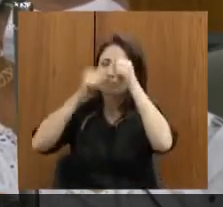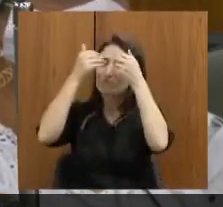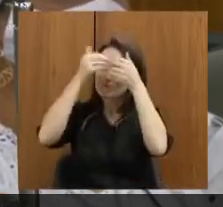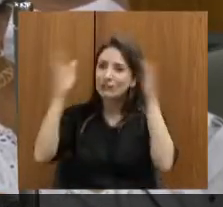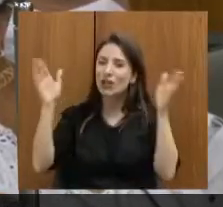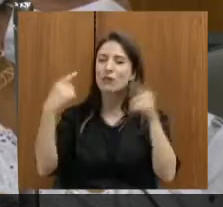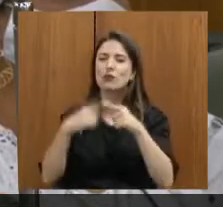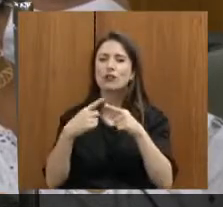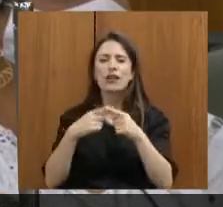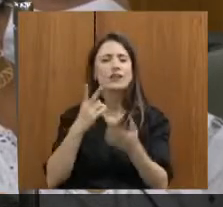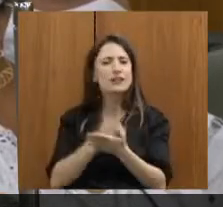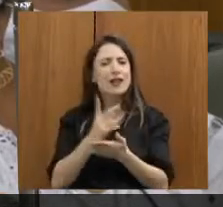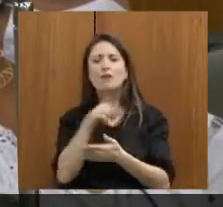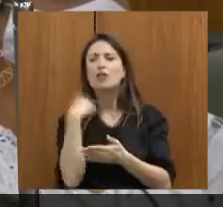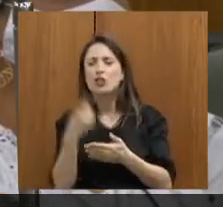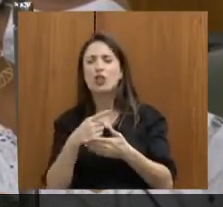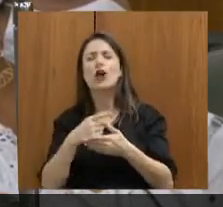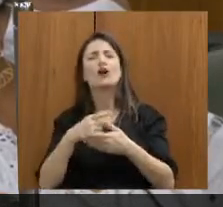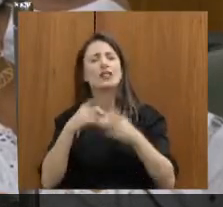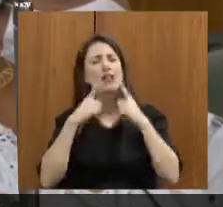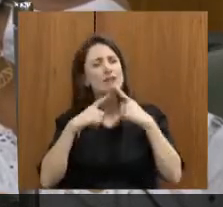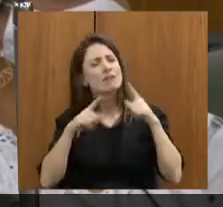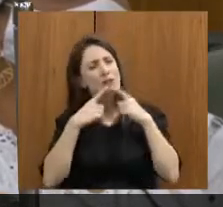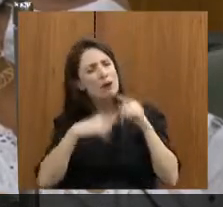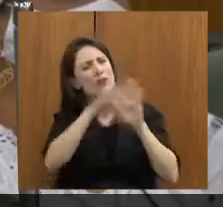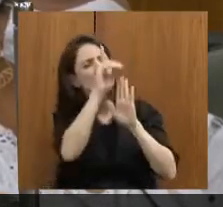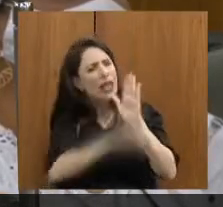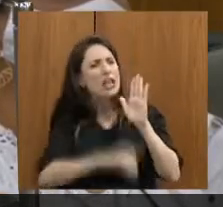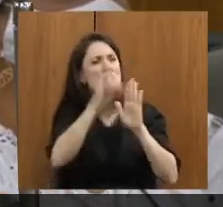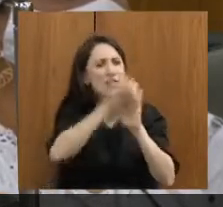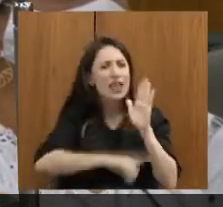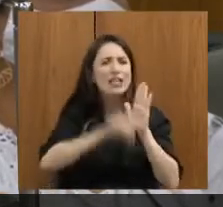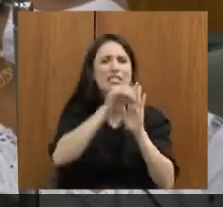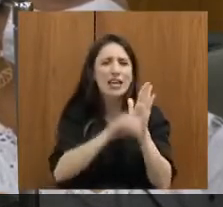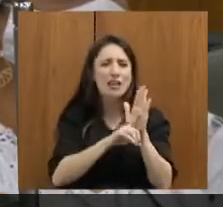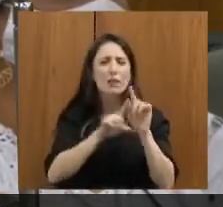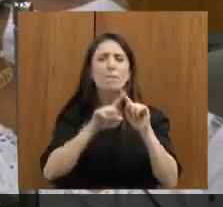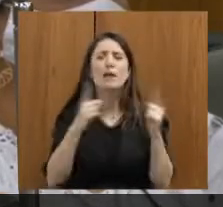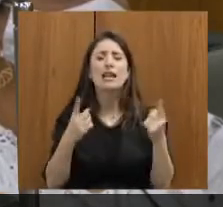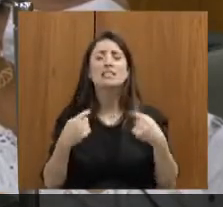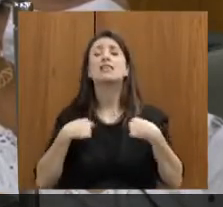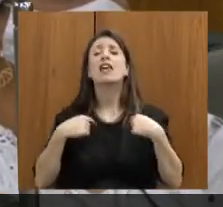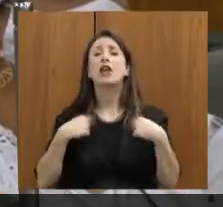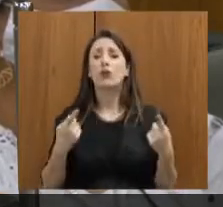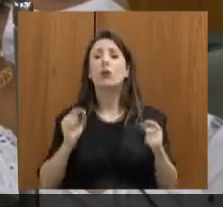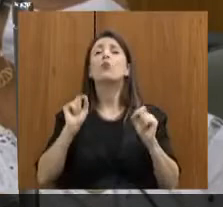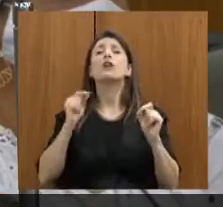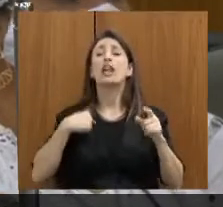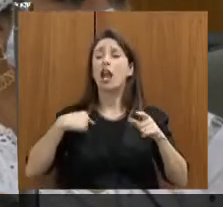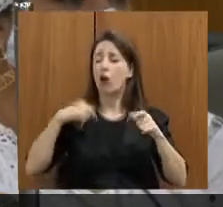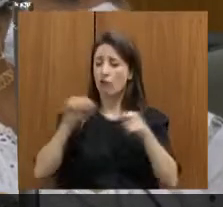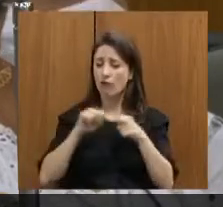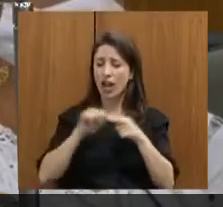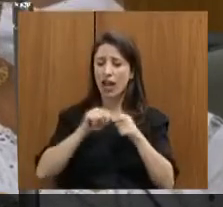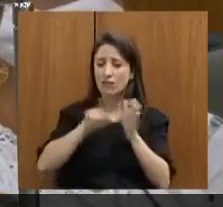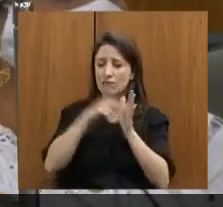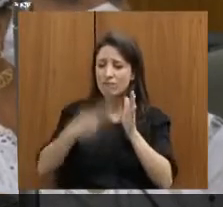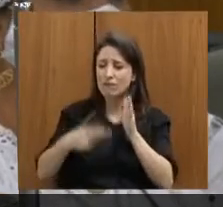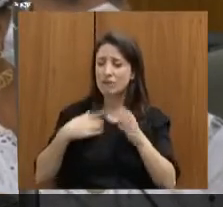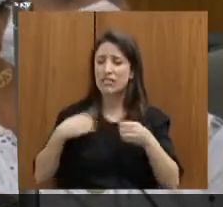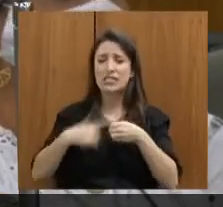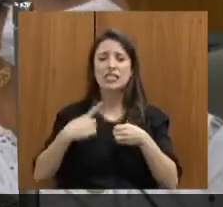tempo todo nos nossos direitos Mas o que eu faço na minha cidade para ter os meus direitos até hoje nada o